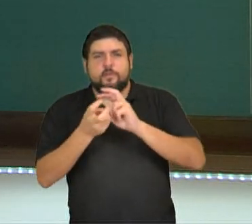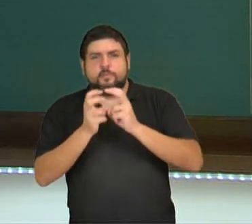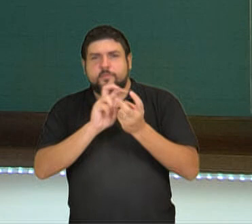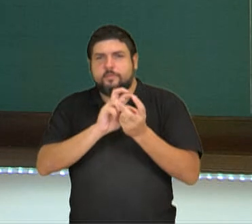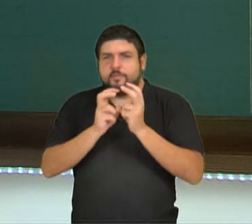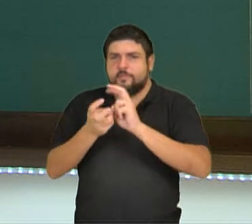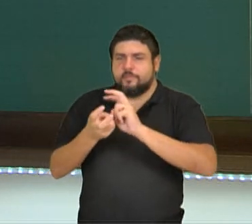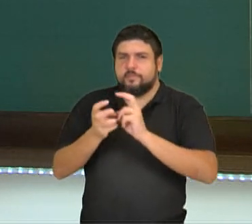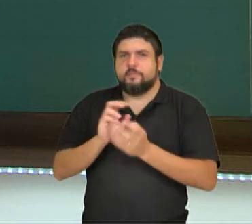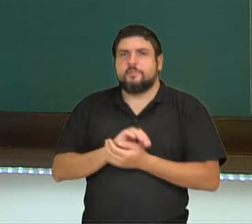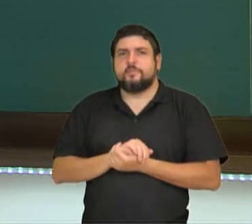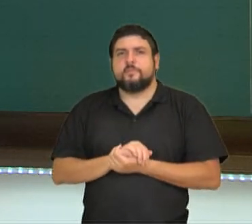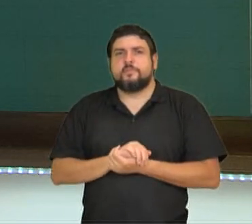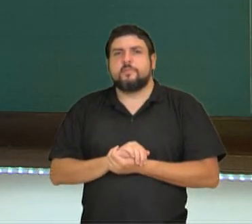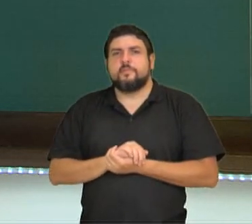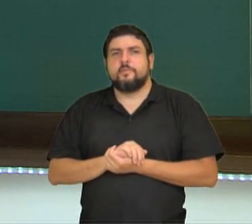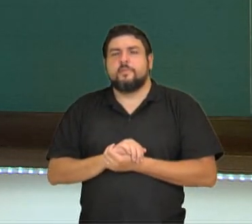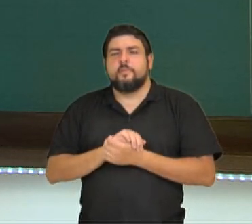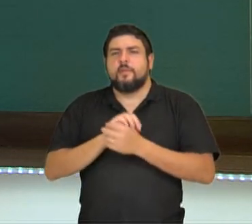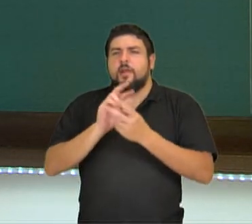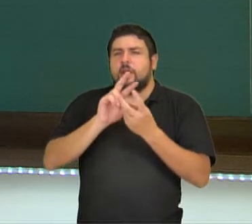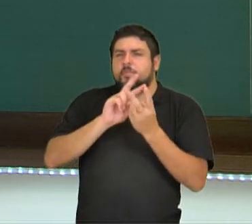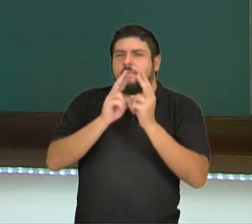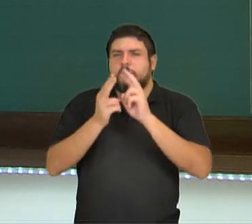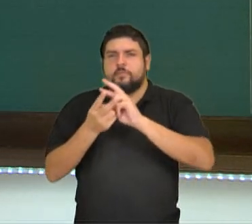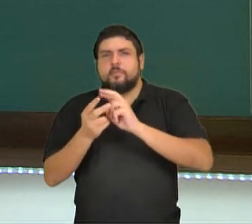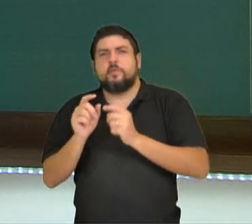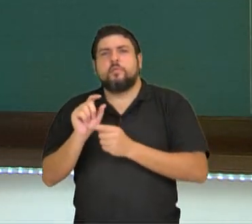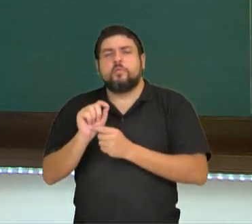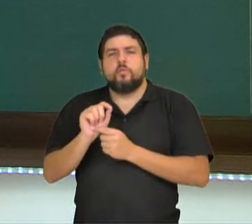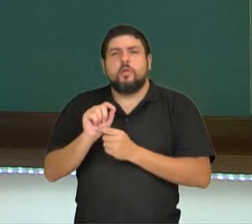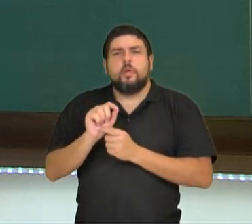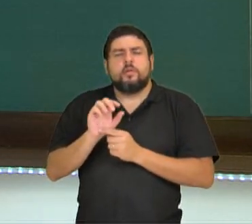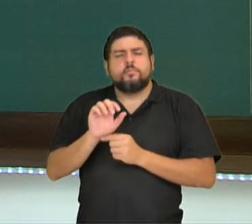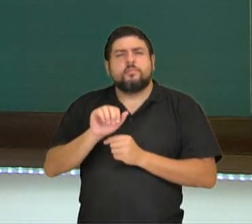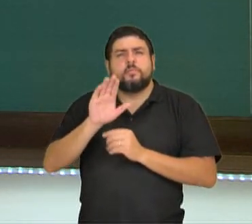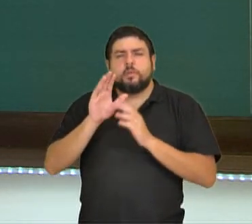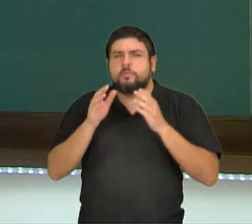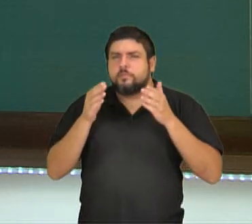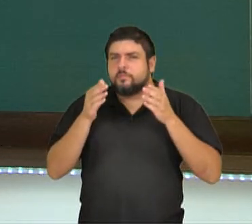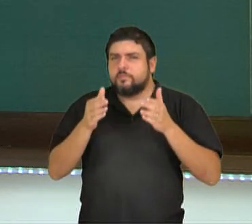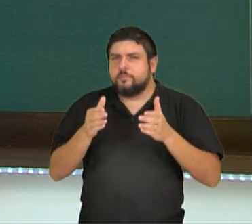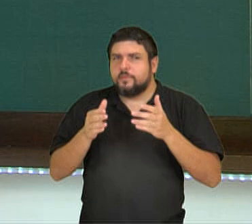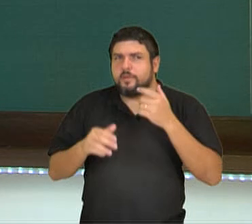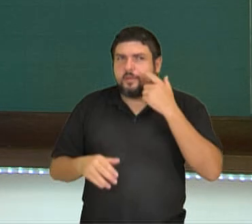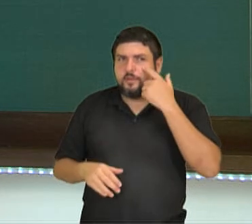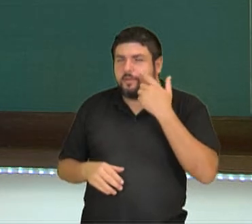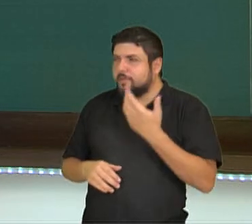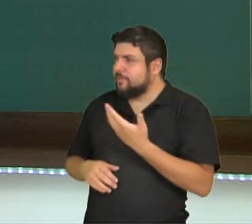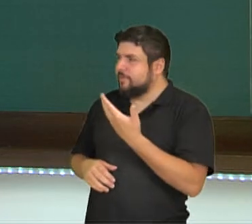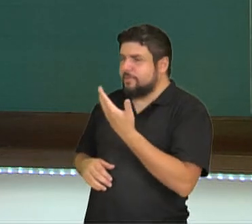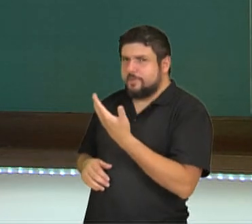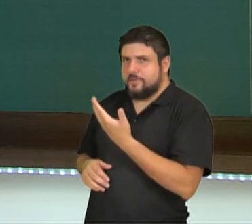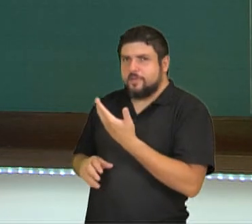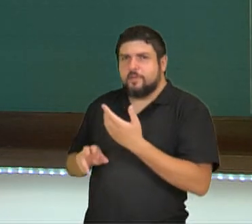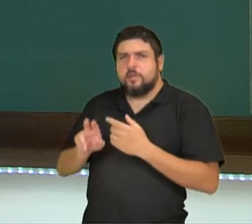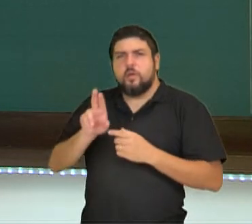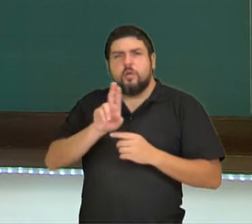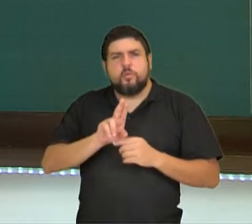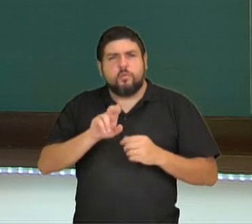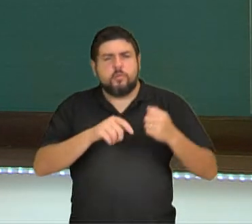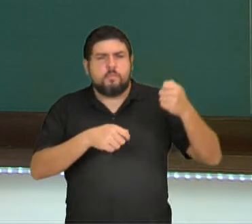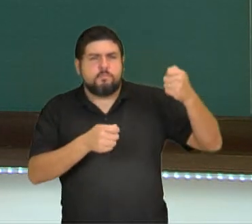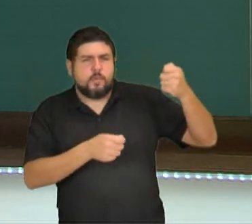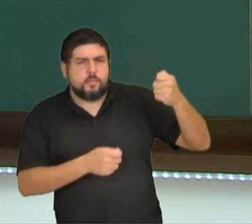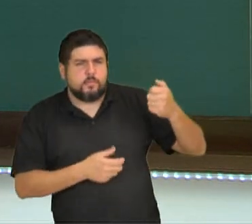mais especificamente sobre os instrumentos musicais utilizados na capoeira.